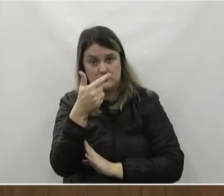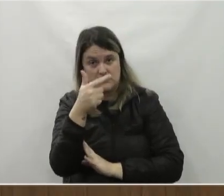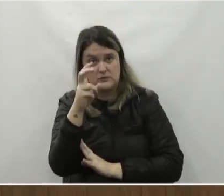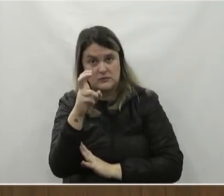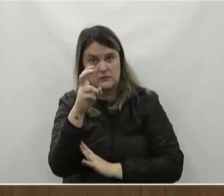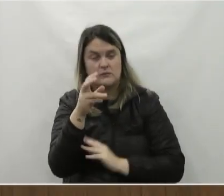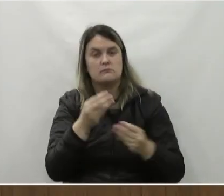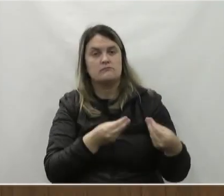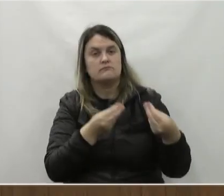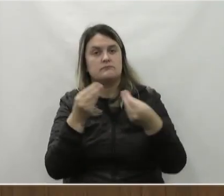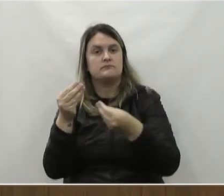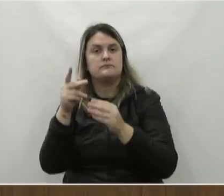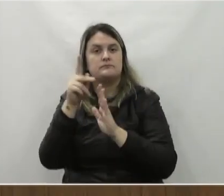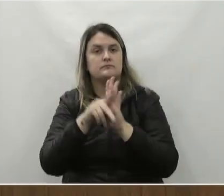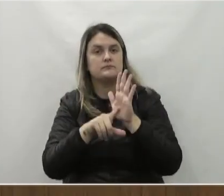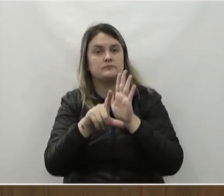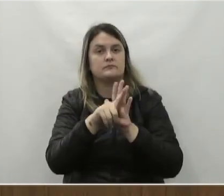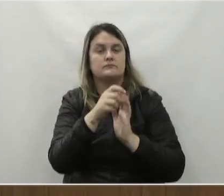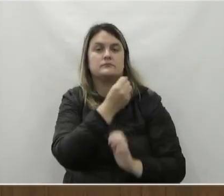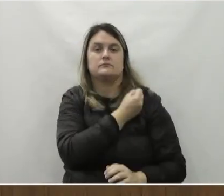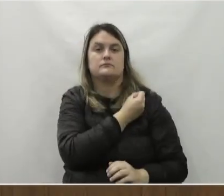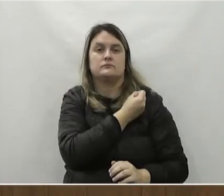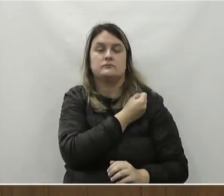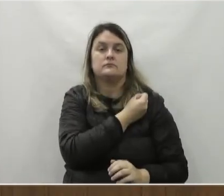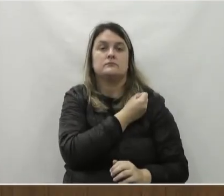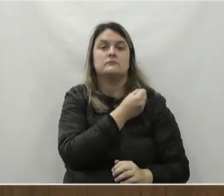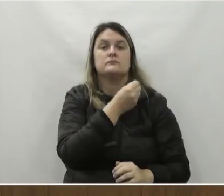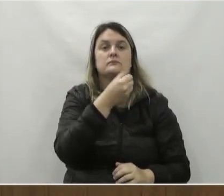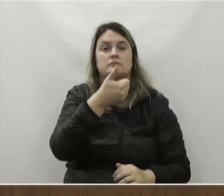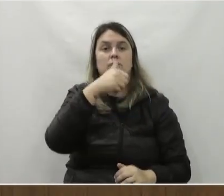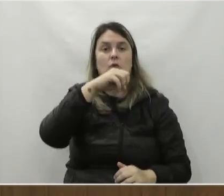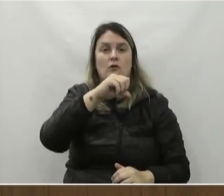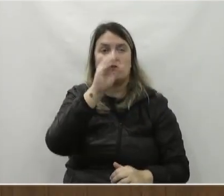553/2025 encaminha projeto de lei ordinária de número